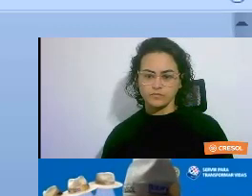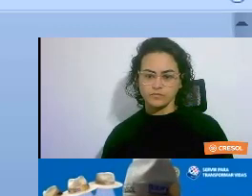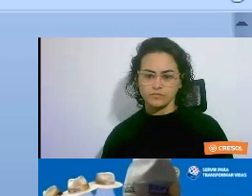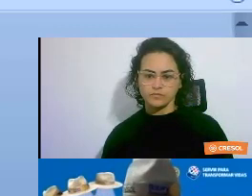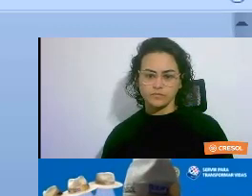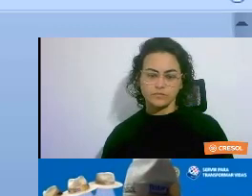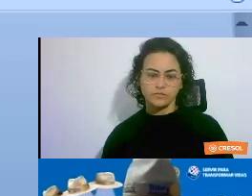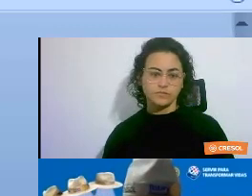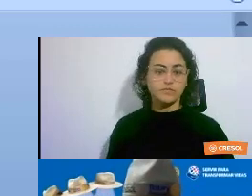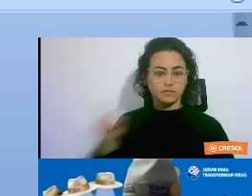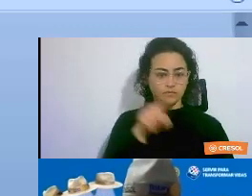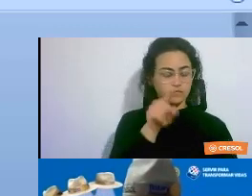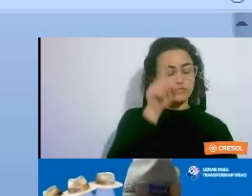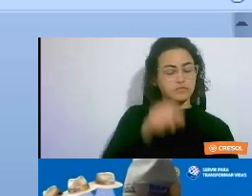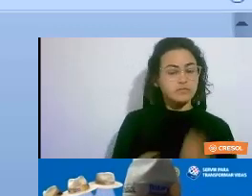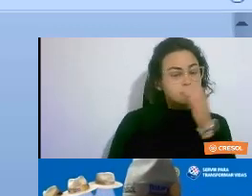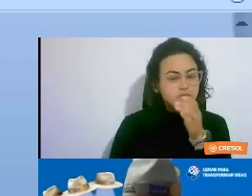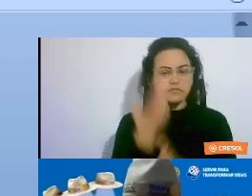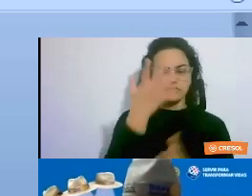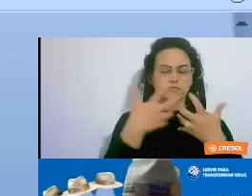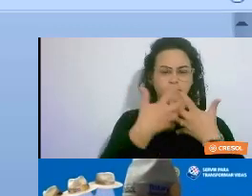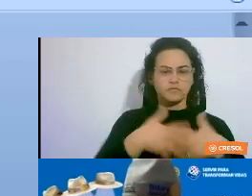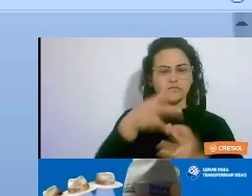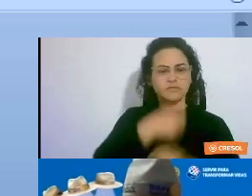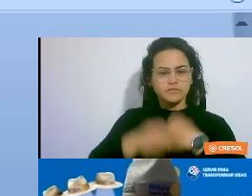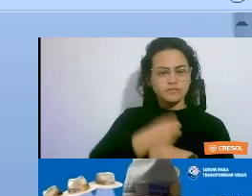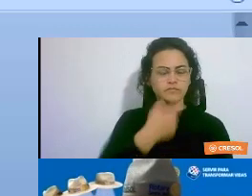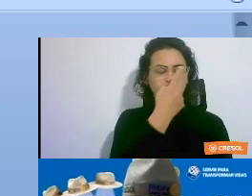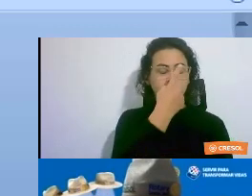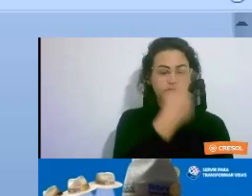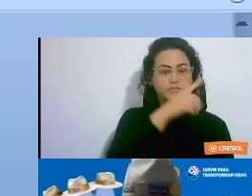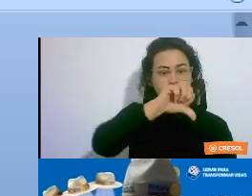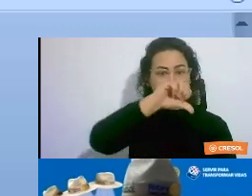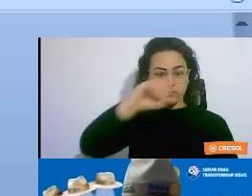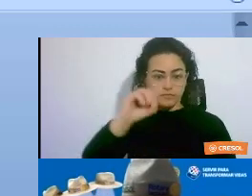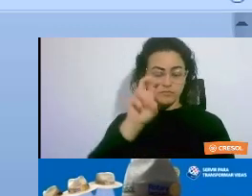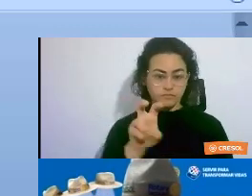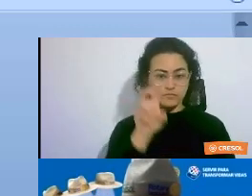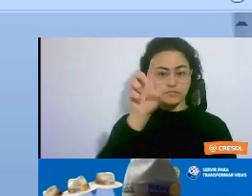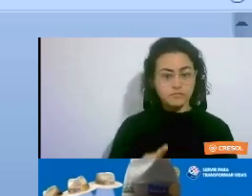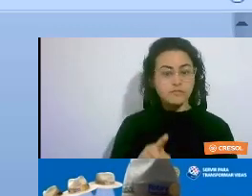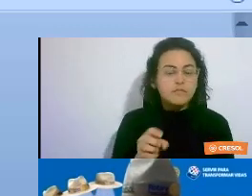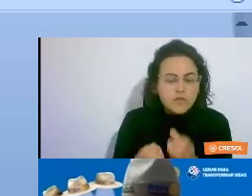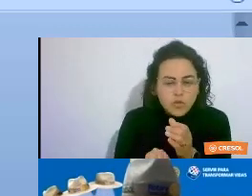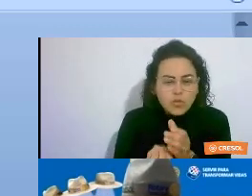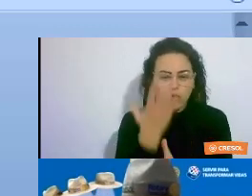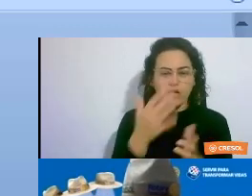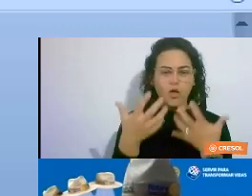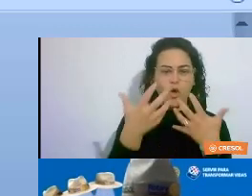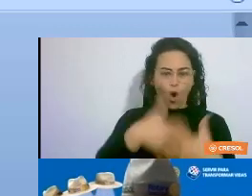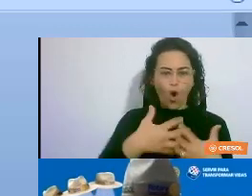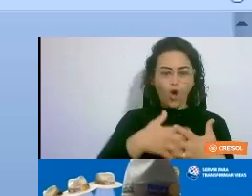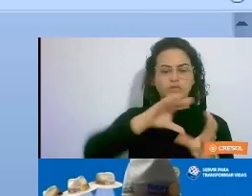Percy Harris, que lá em 1905 iniciou o que nós conhecemos hoje como Rota Internacional.